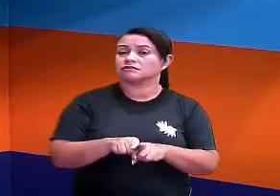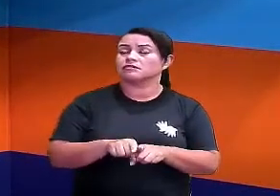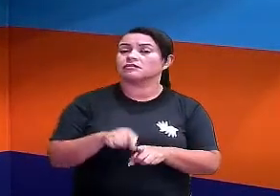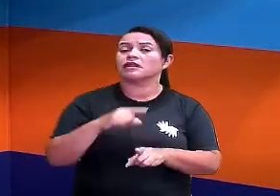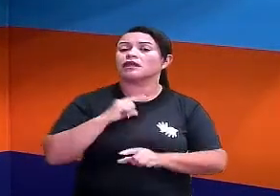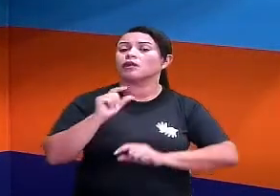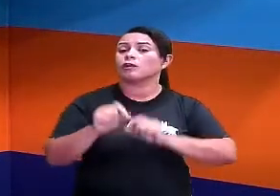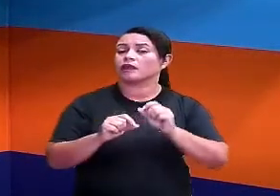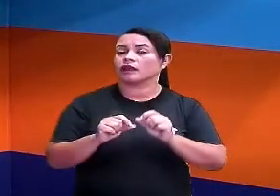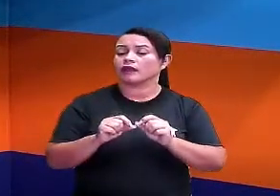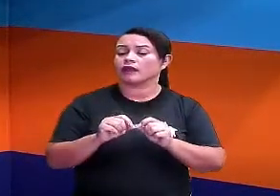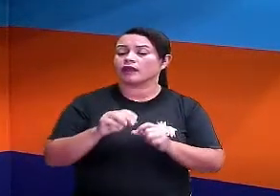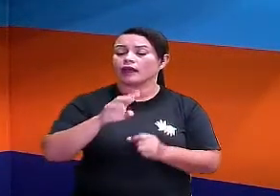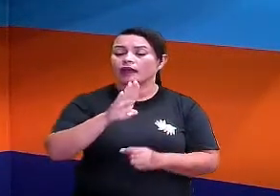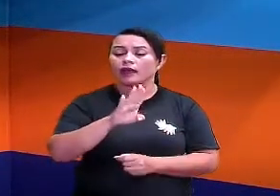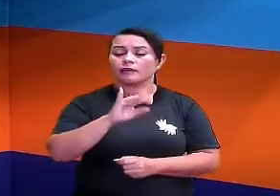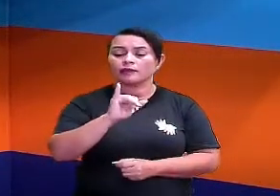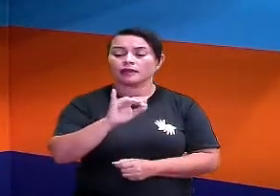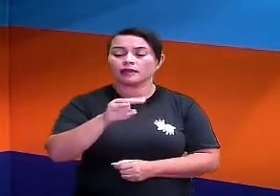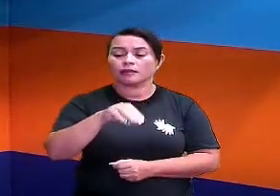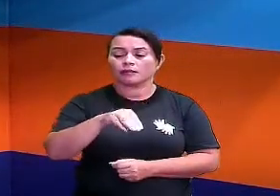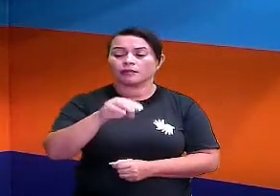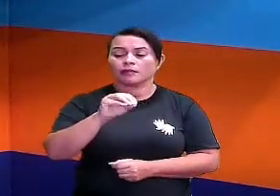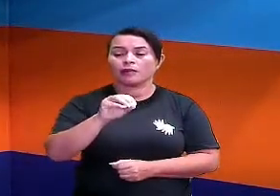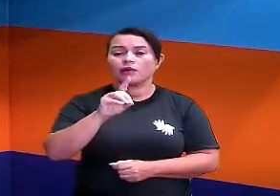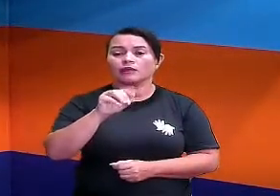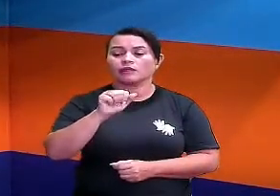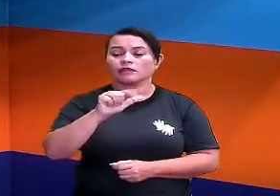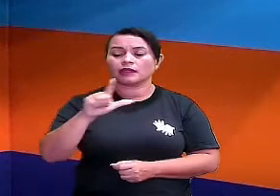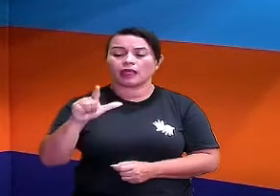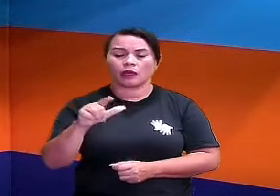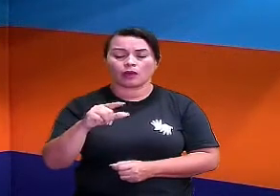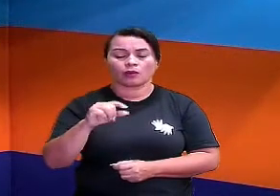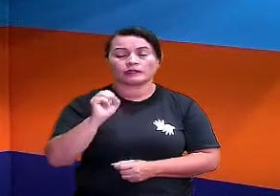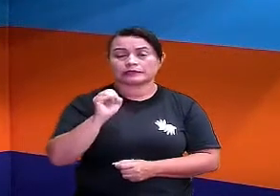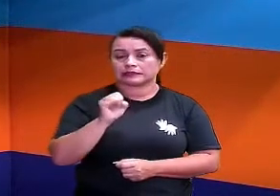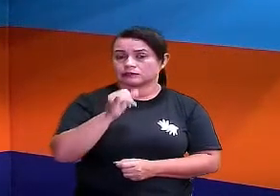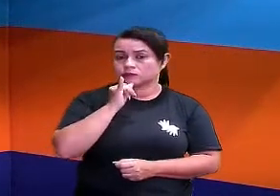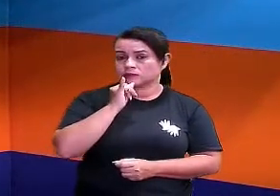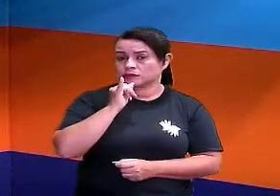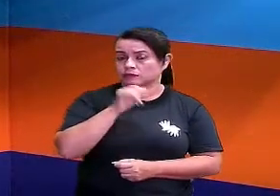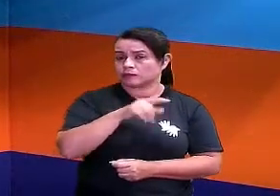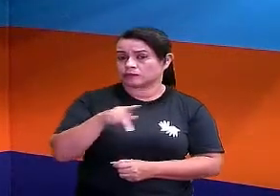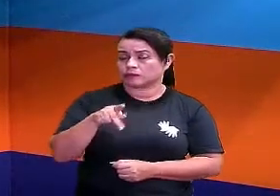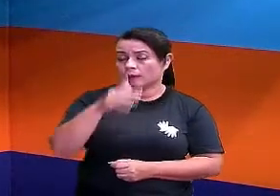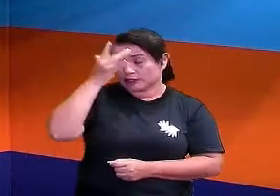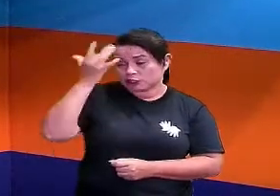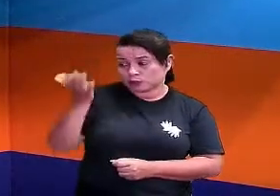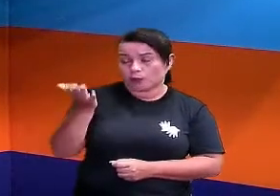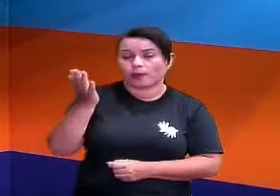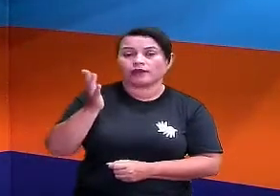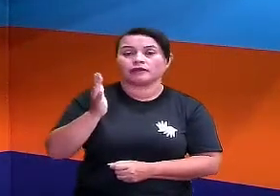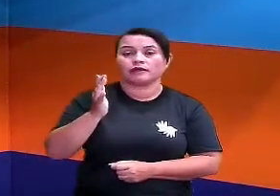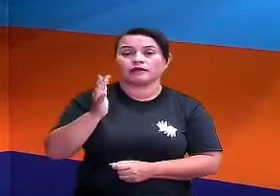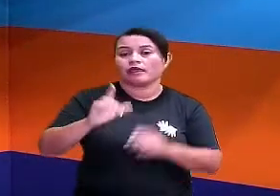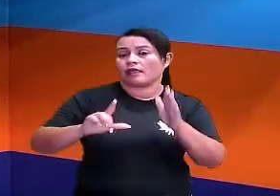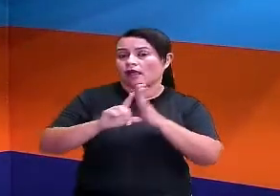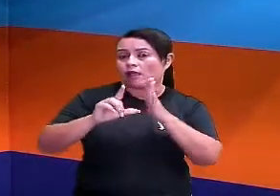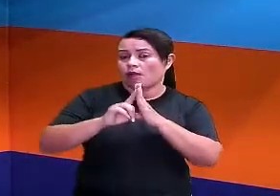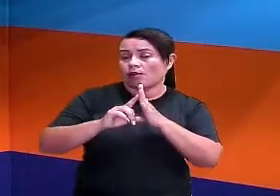da bimodal. Caso o dono da loja anotasse apenas o tamanho escolhido por 27 clientes, conforme a lista